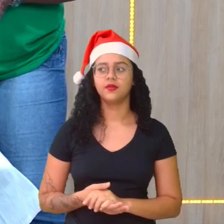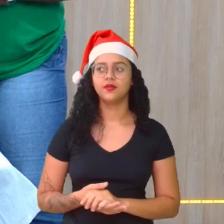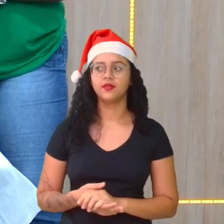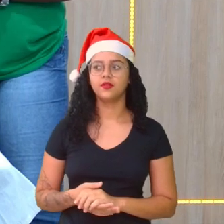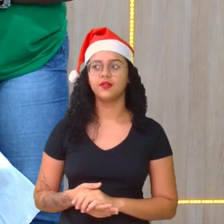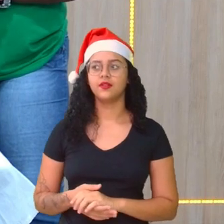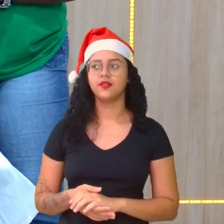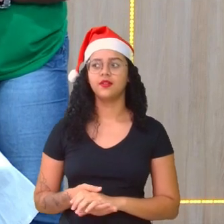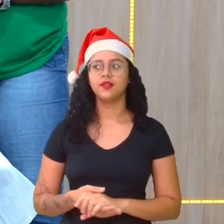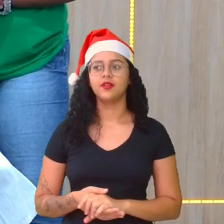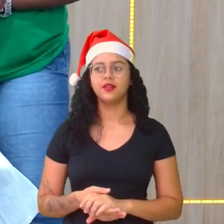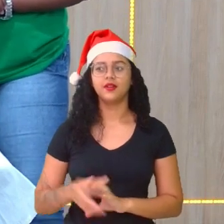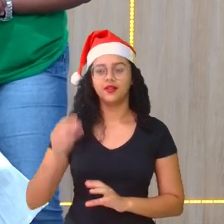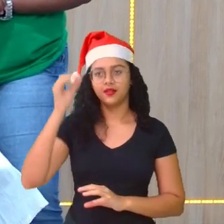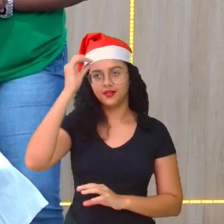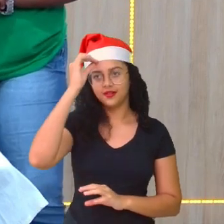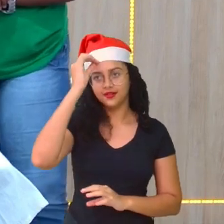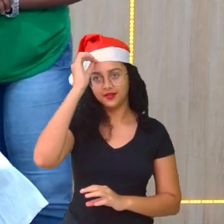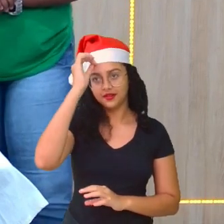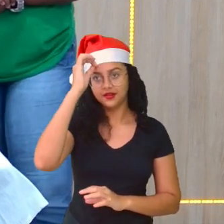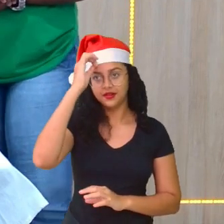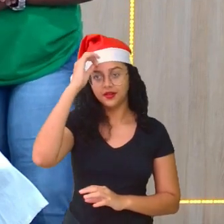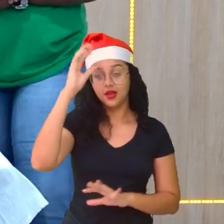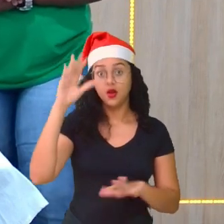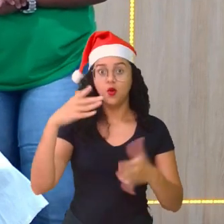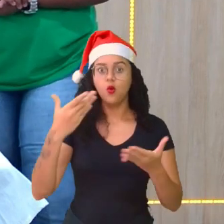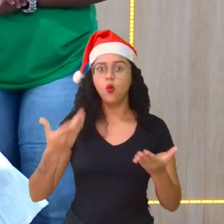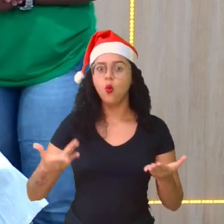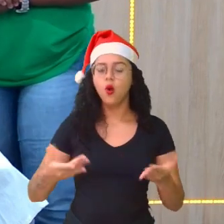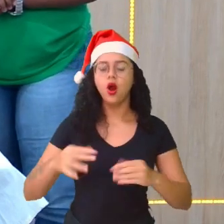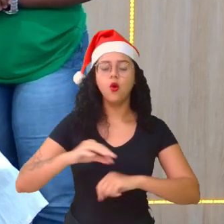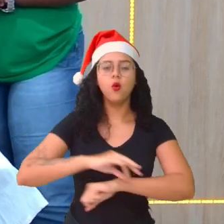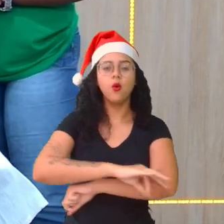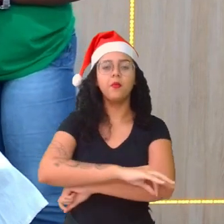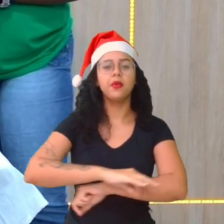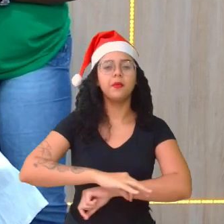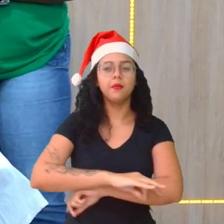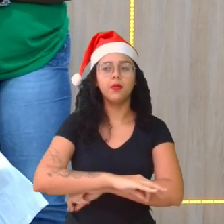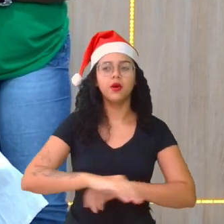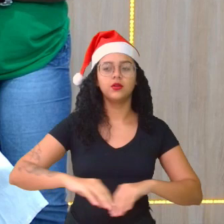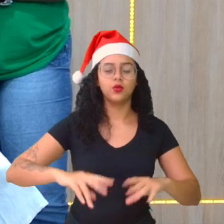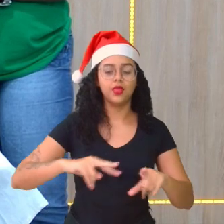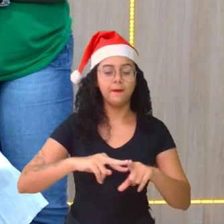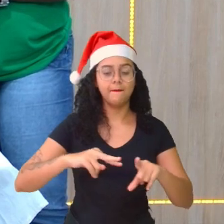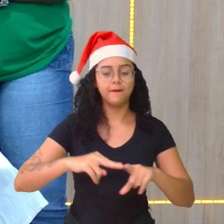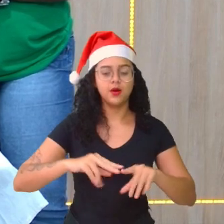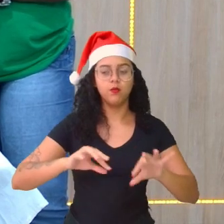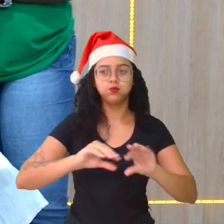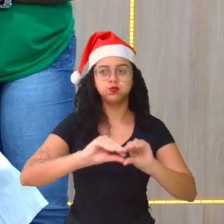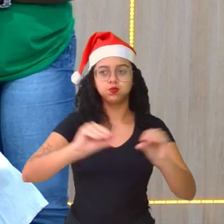qual parte. O comprimento da borda de uma pizza em formato circular, cujo diâmetro é 20? Professora, diâmetro é o quê